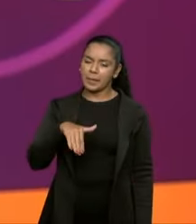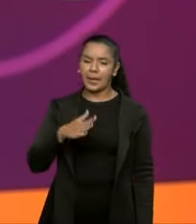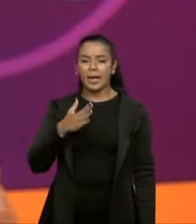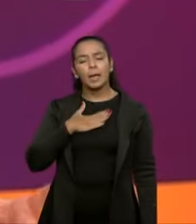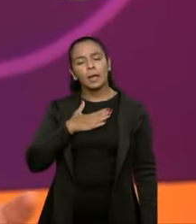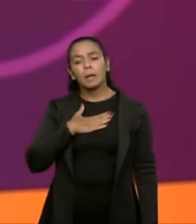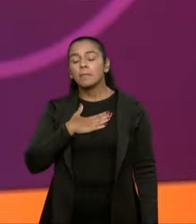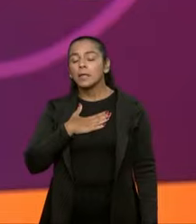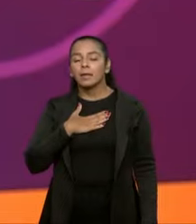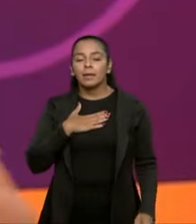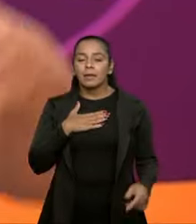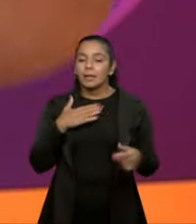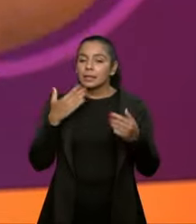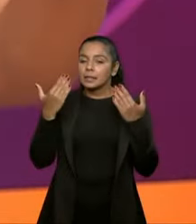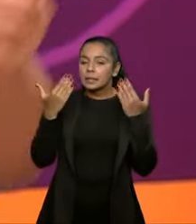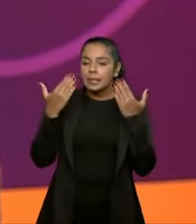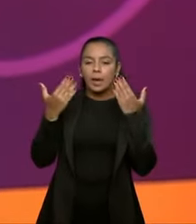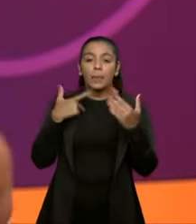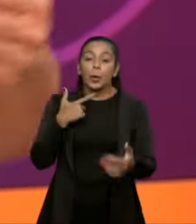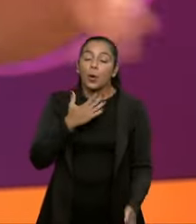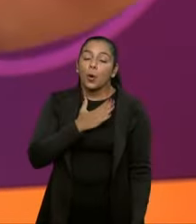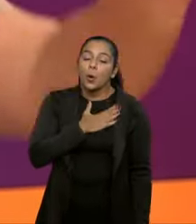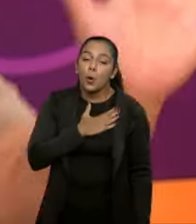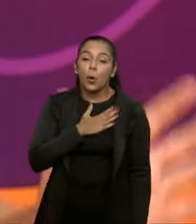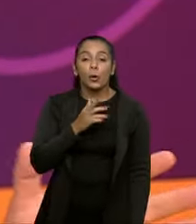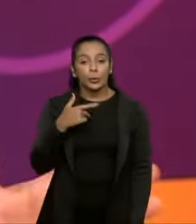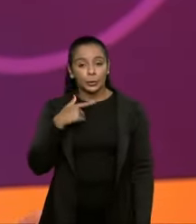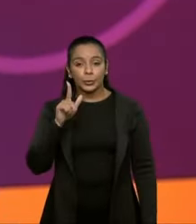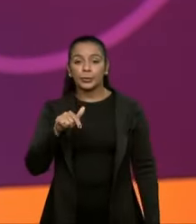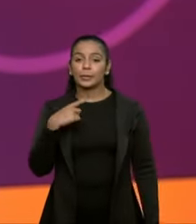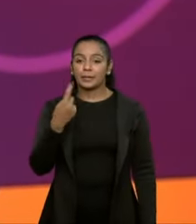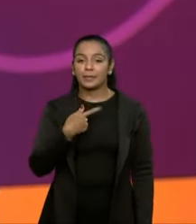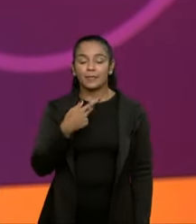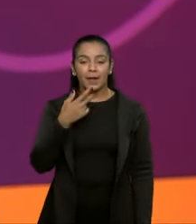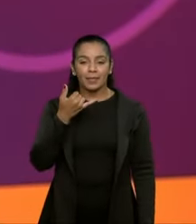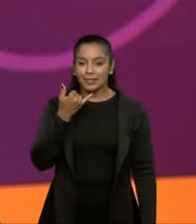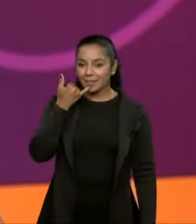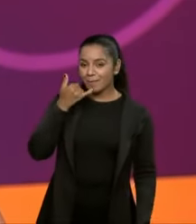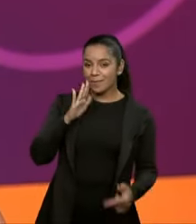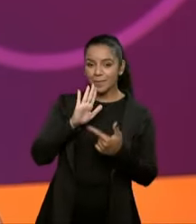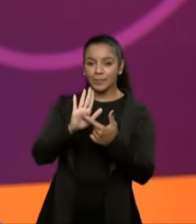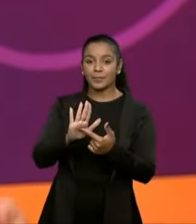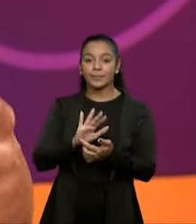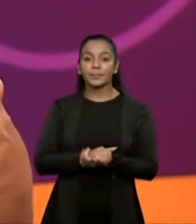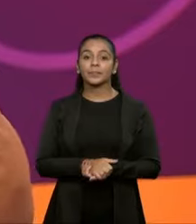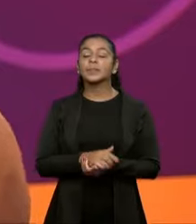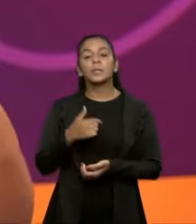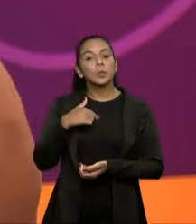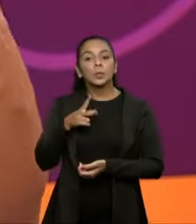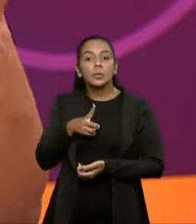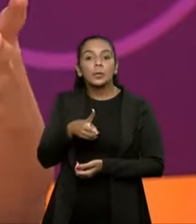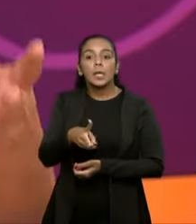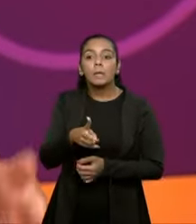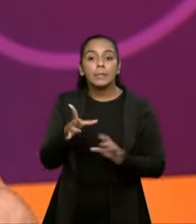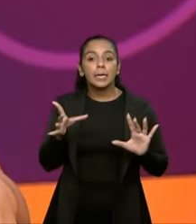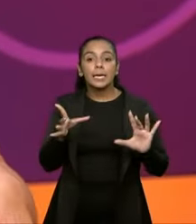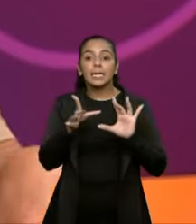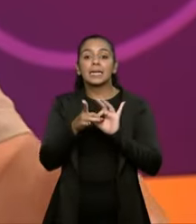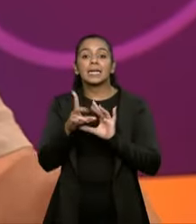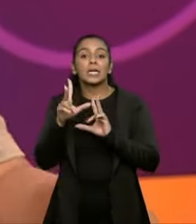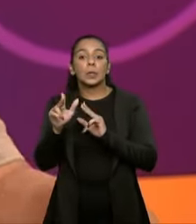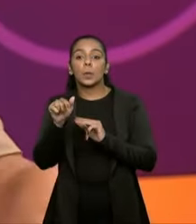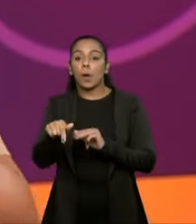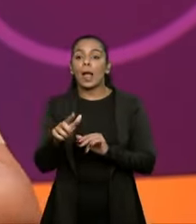terapia, eu sempre fui apaixonado por editar, né? No início, de mostrar o meu telefone, mexer nos negócios do telefone pra você. E eu sempre fui um cara muito ligado, assim como você,